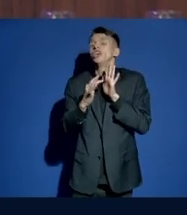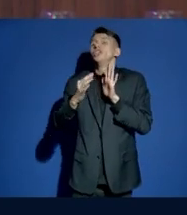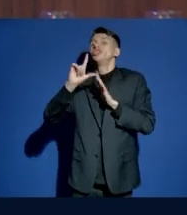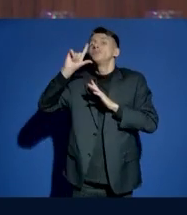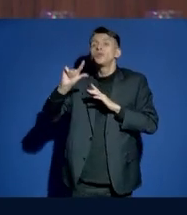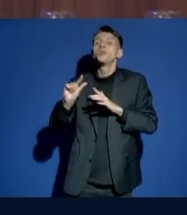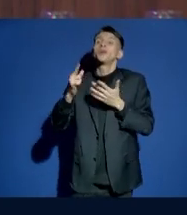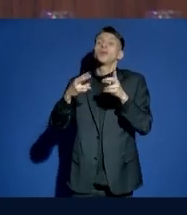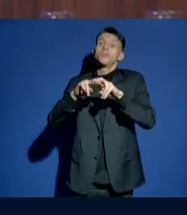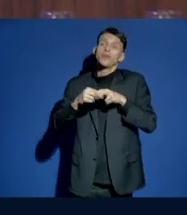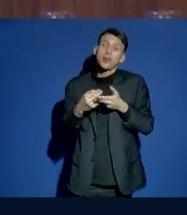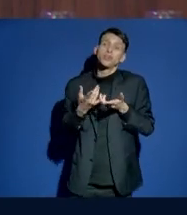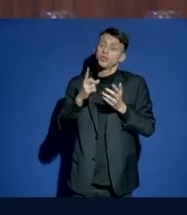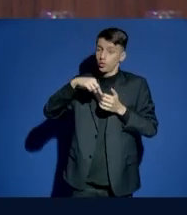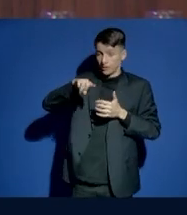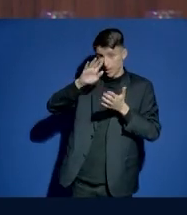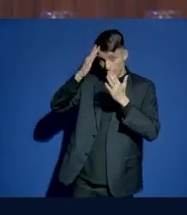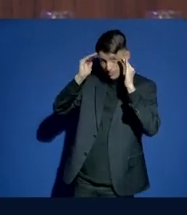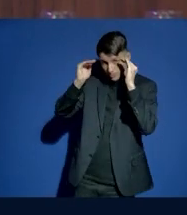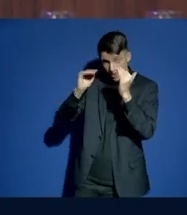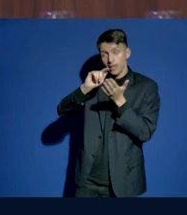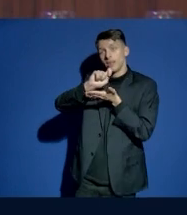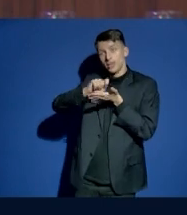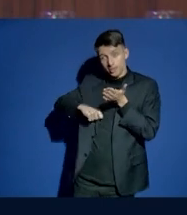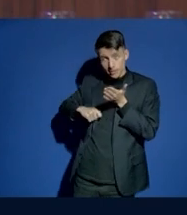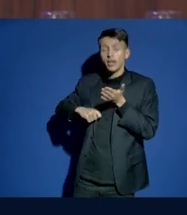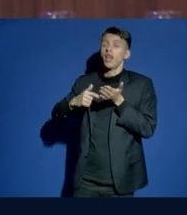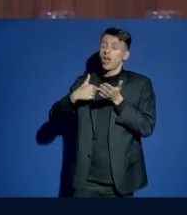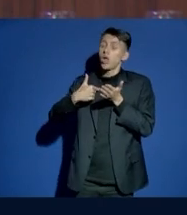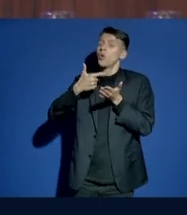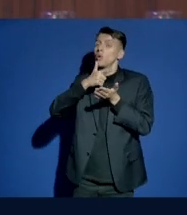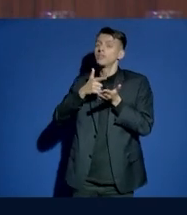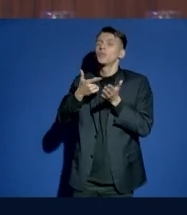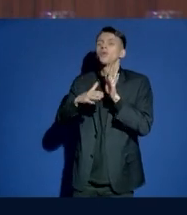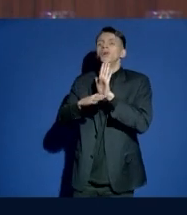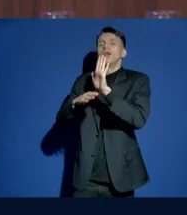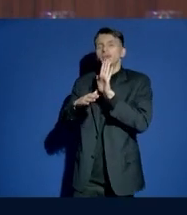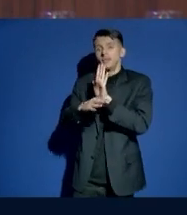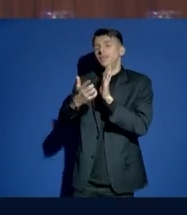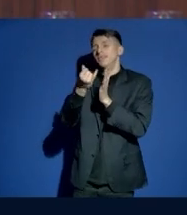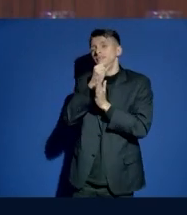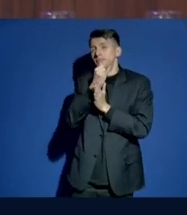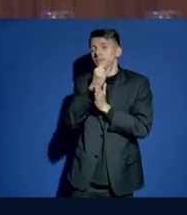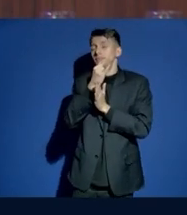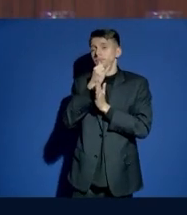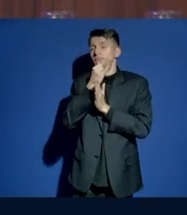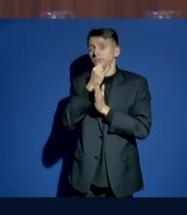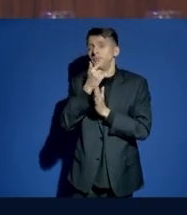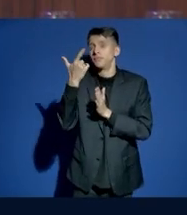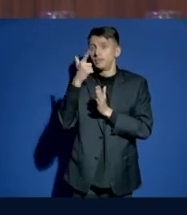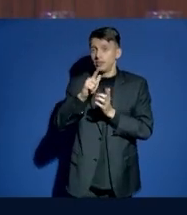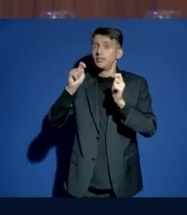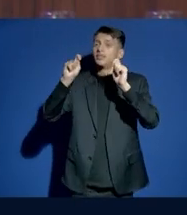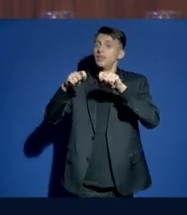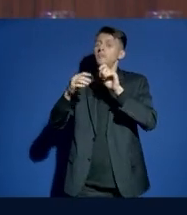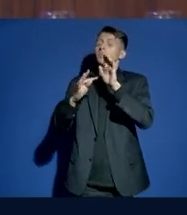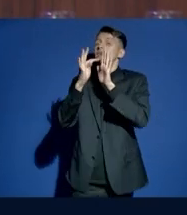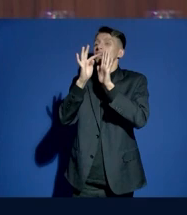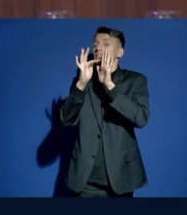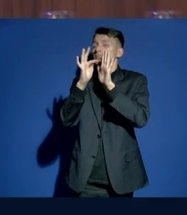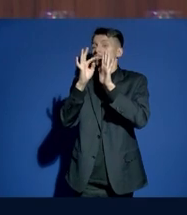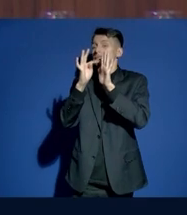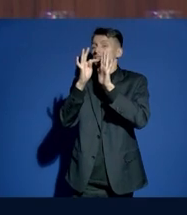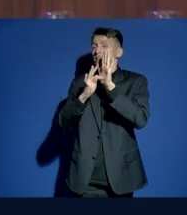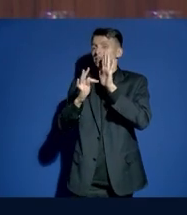contato em São Paulo é um estado que respeita contrato e quando eu opero conflito eu aumenta a base de pagantes quando aumenta a base de pagantes eu consigo diminuir tarefa mantendo o equilíbrio